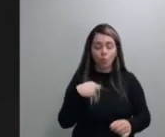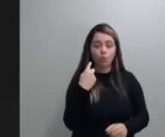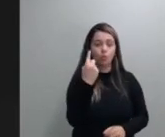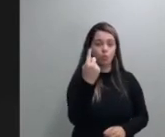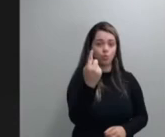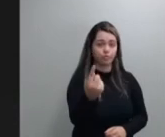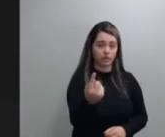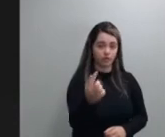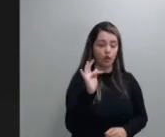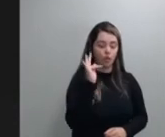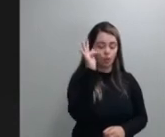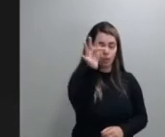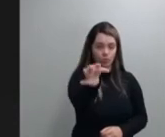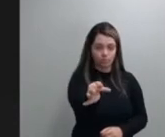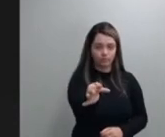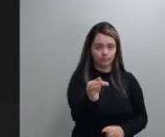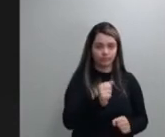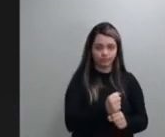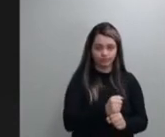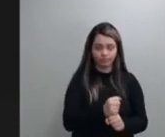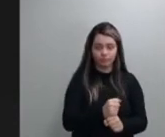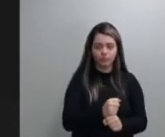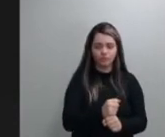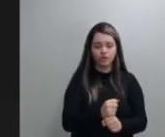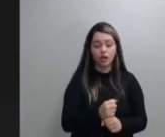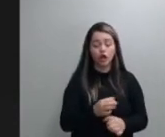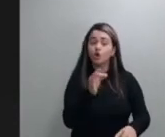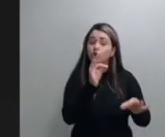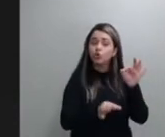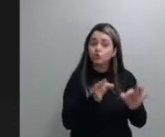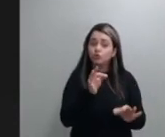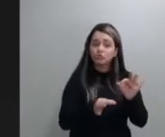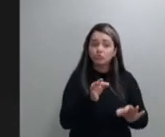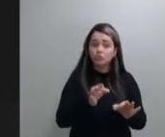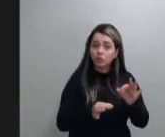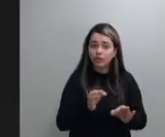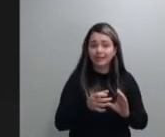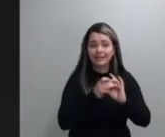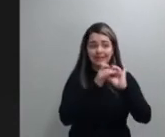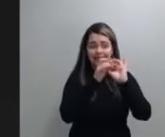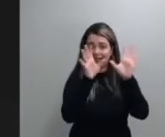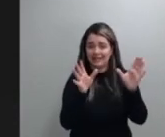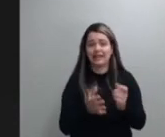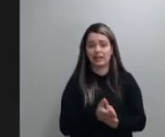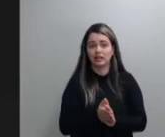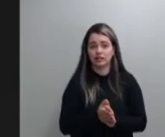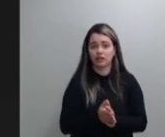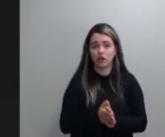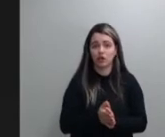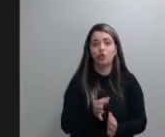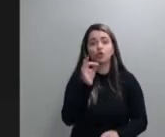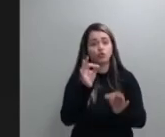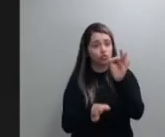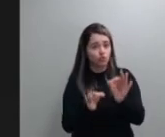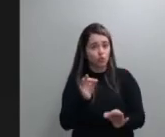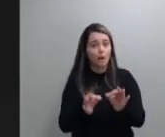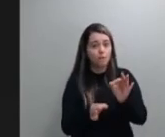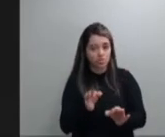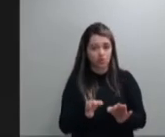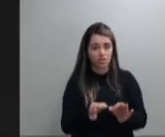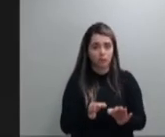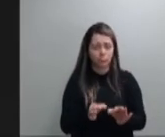uma omissão, julgue em barros declaratórios, aprecia a posição do Supremo Tribunal Federal sobre essa matéria,